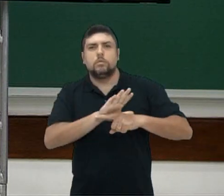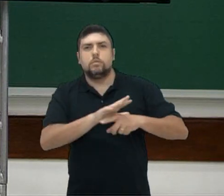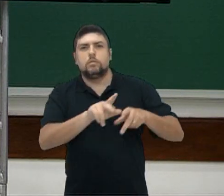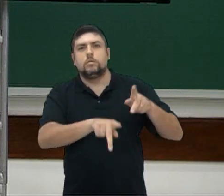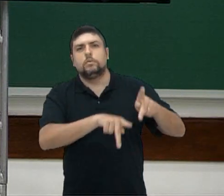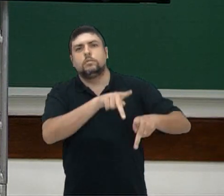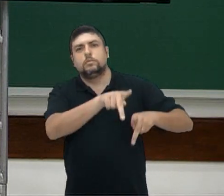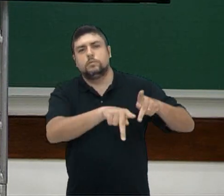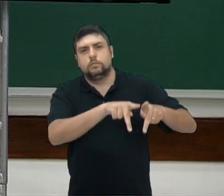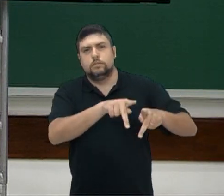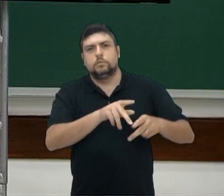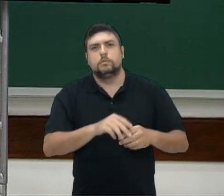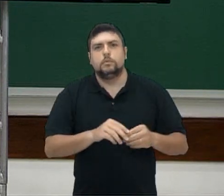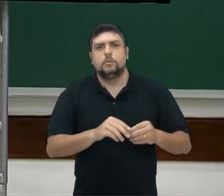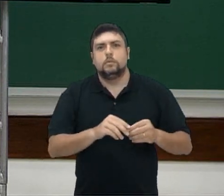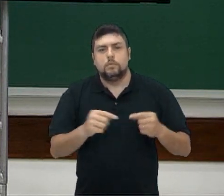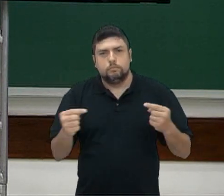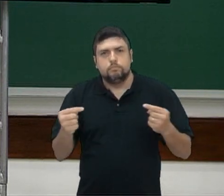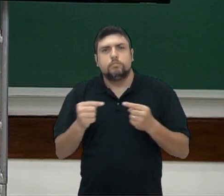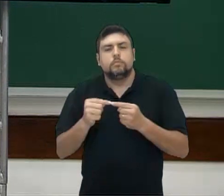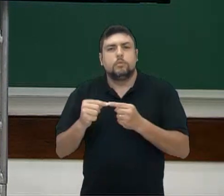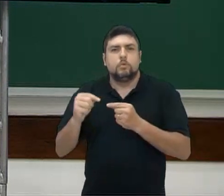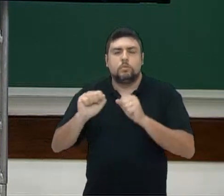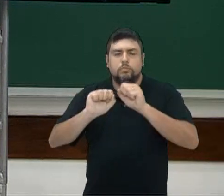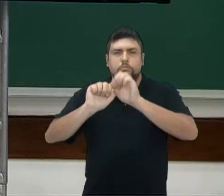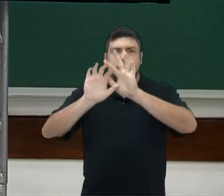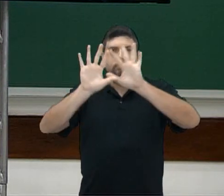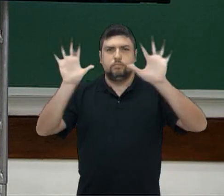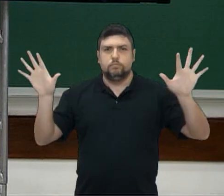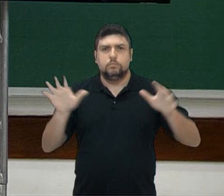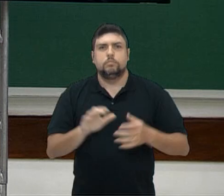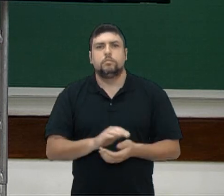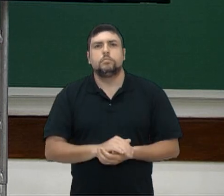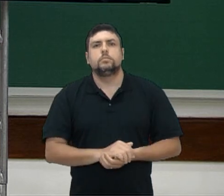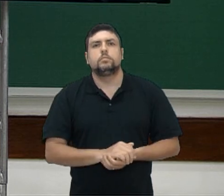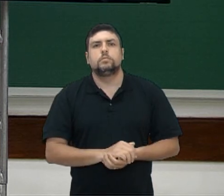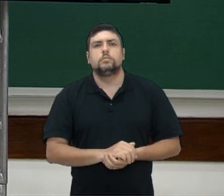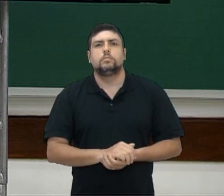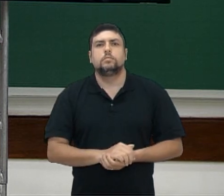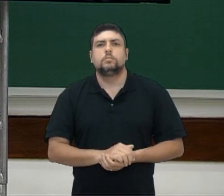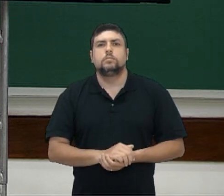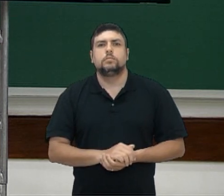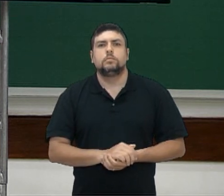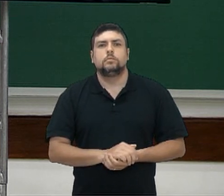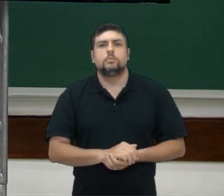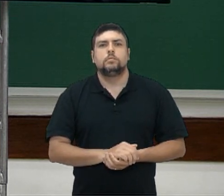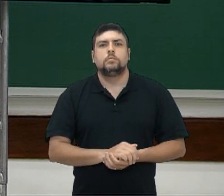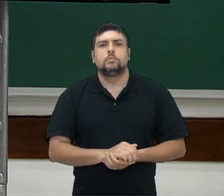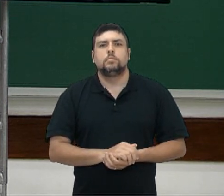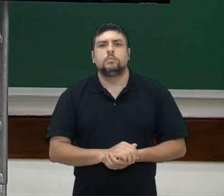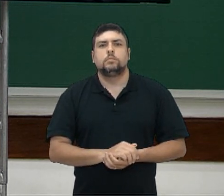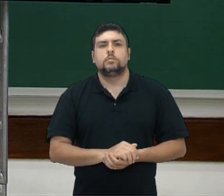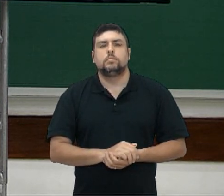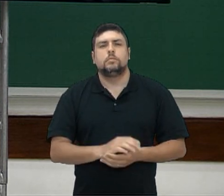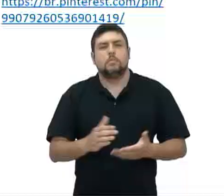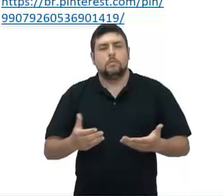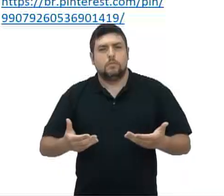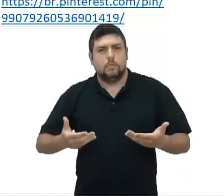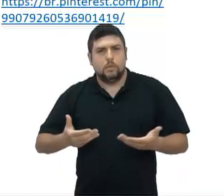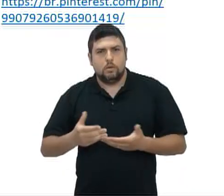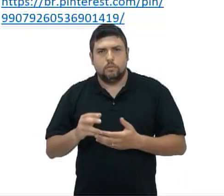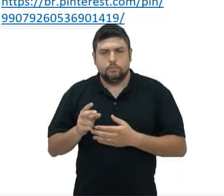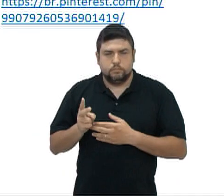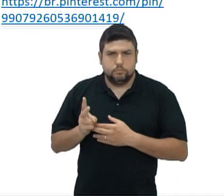dentro desse aspecto da luminosidade, ok? Me acompanhe, então, na próxima tela. Agora, avançando para a